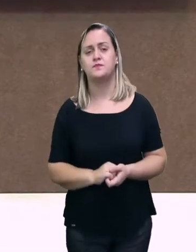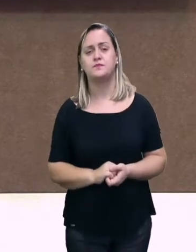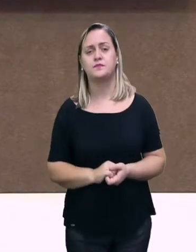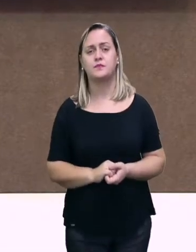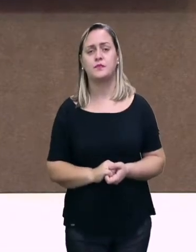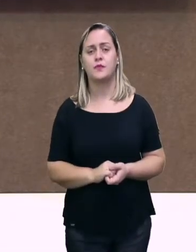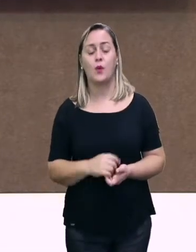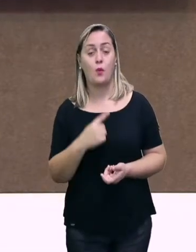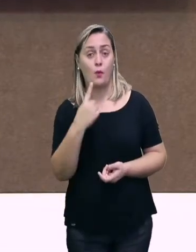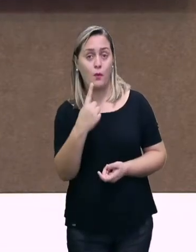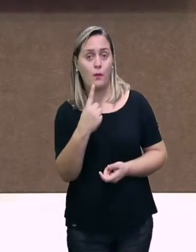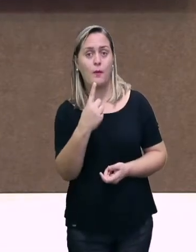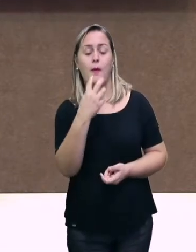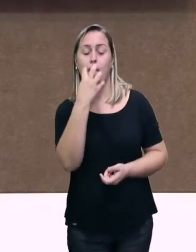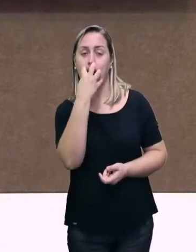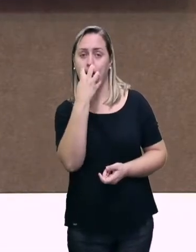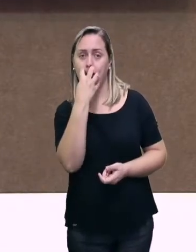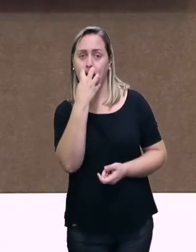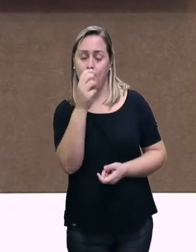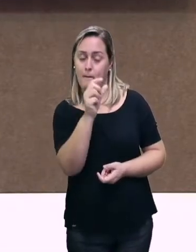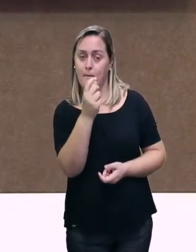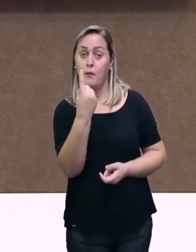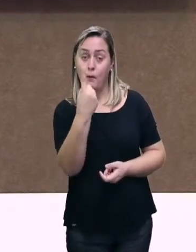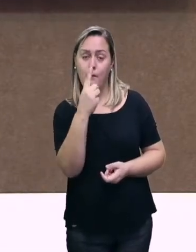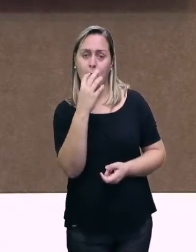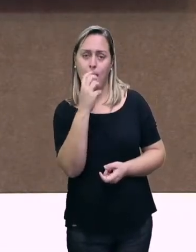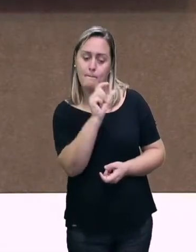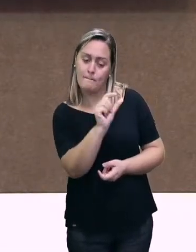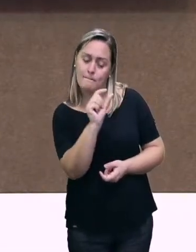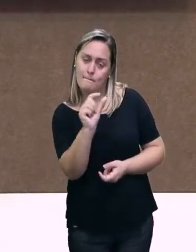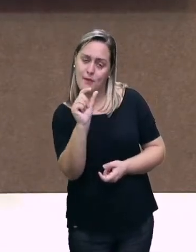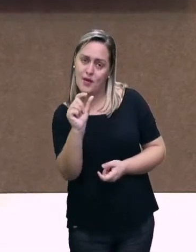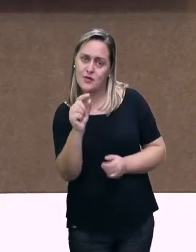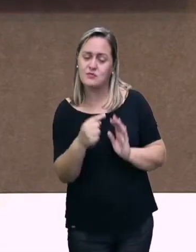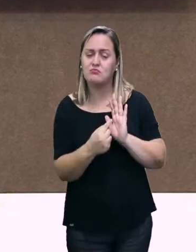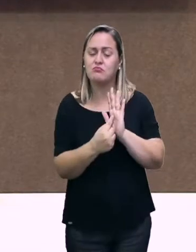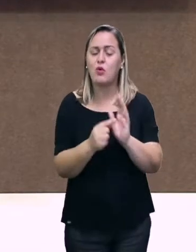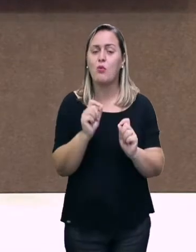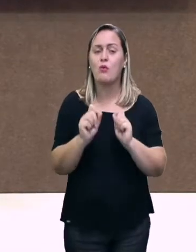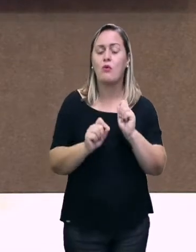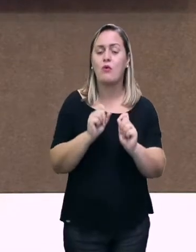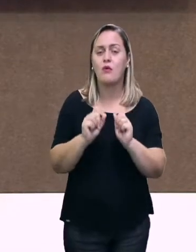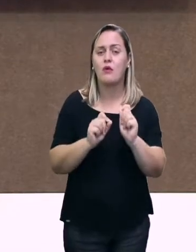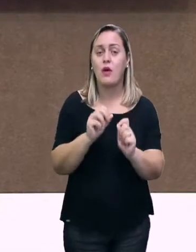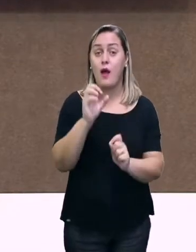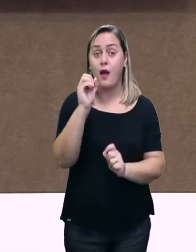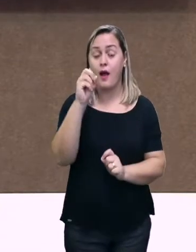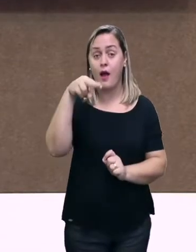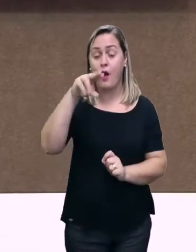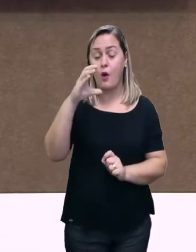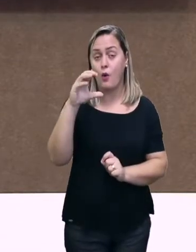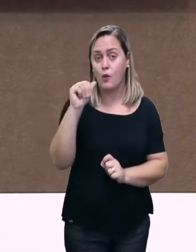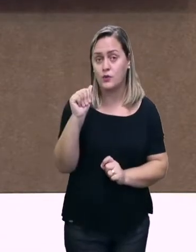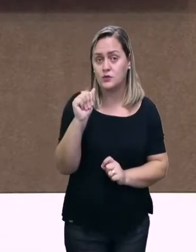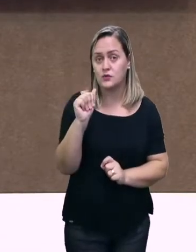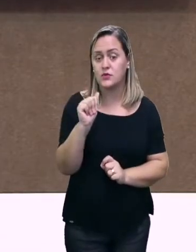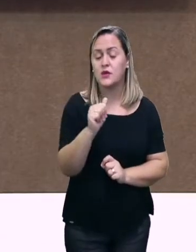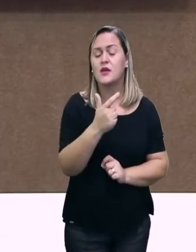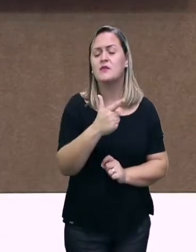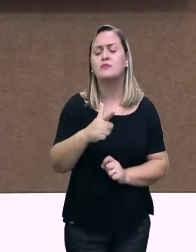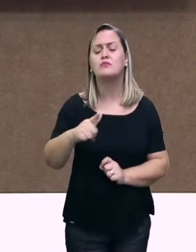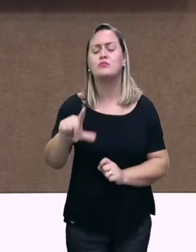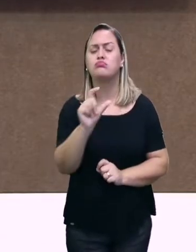uma peça representa a onça e as 14 demais representam cachorros. Aí o que que